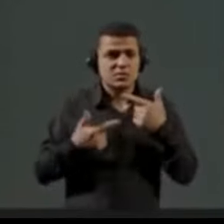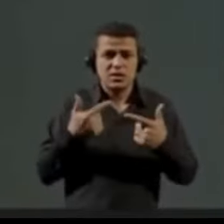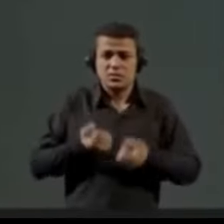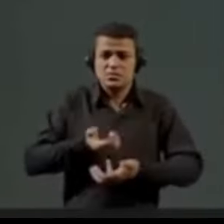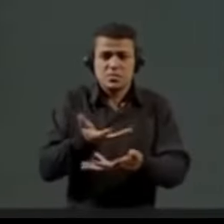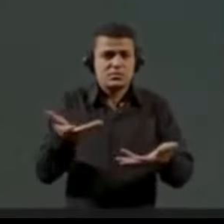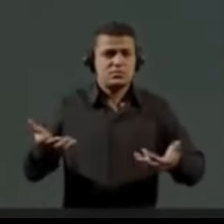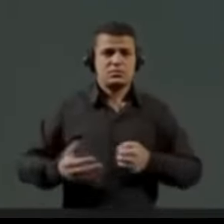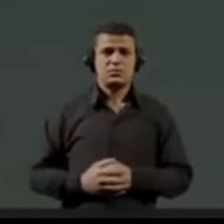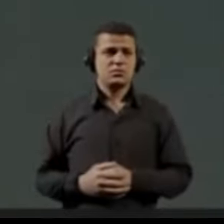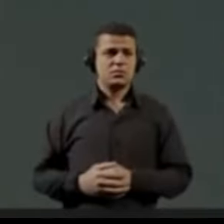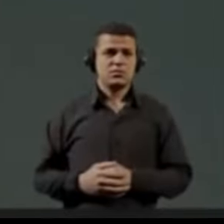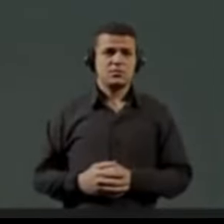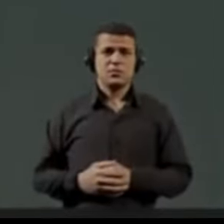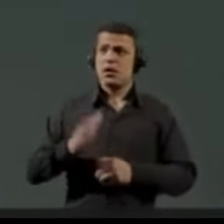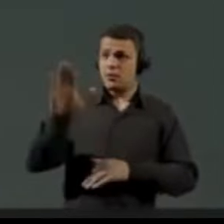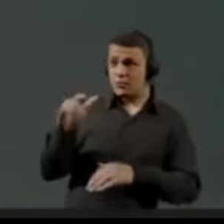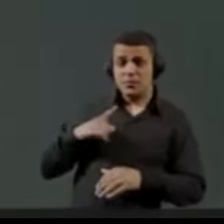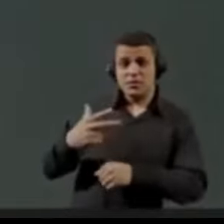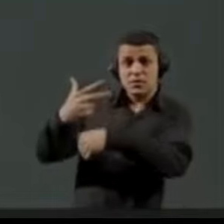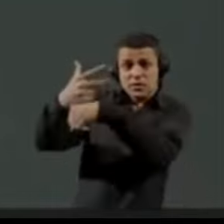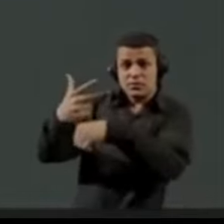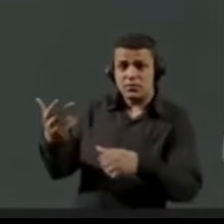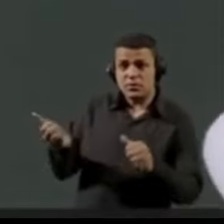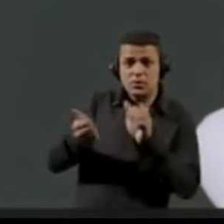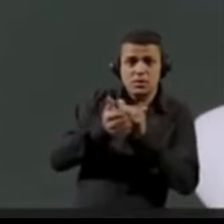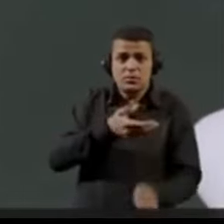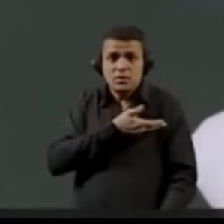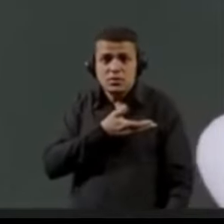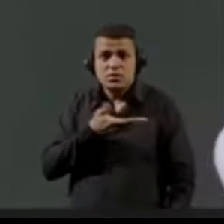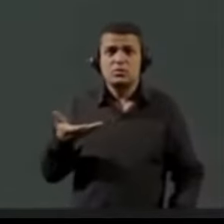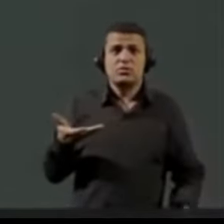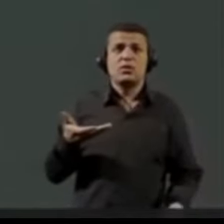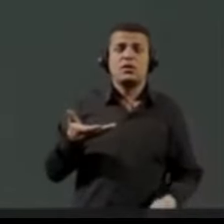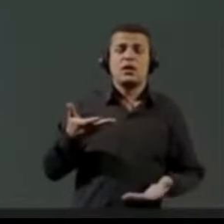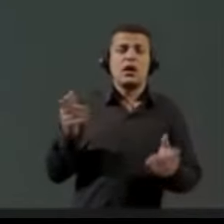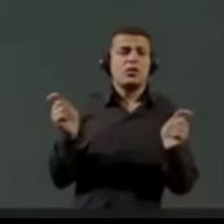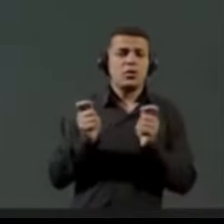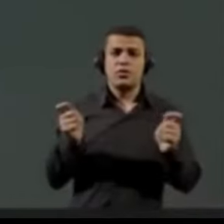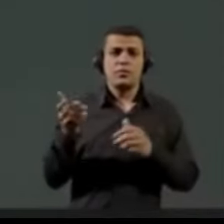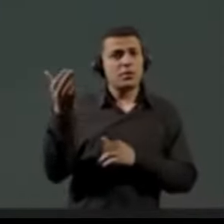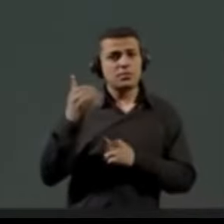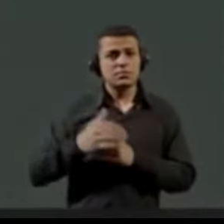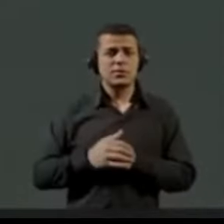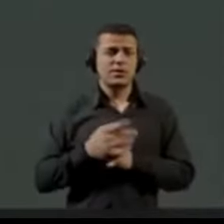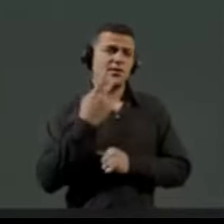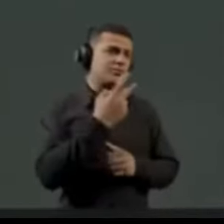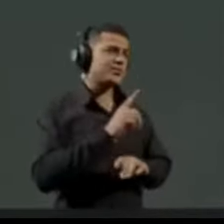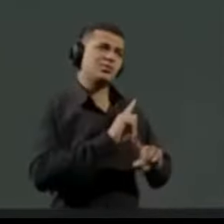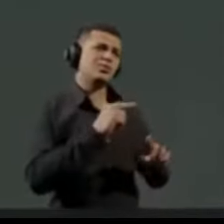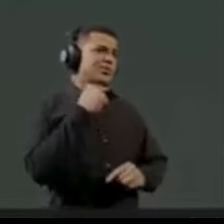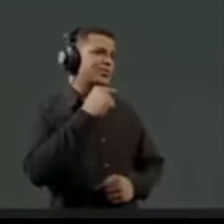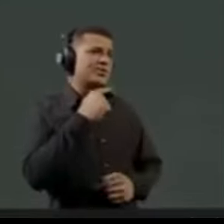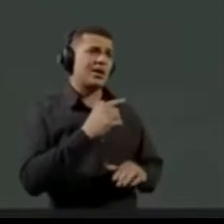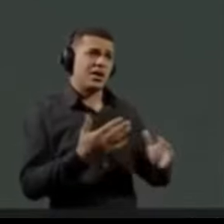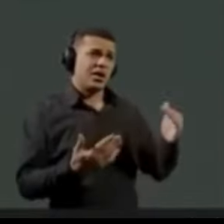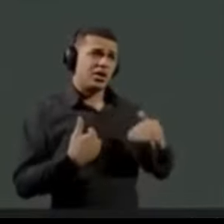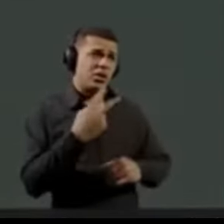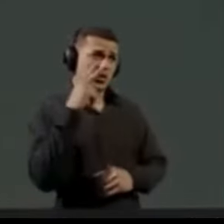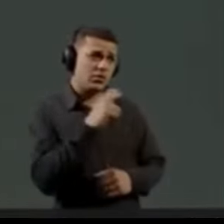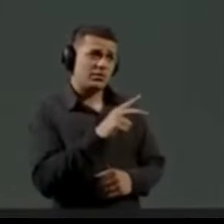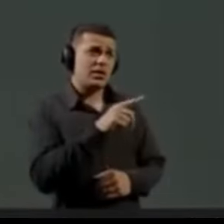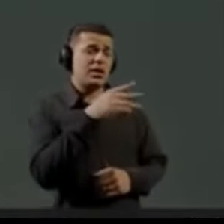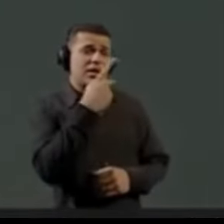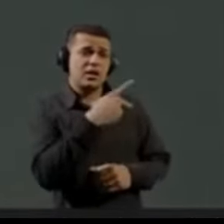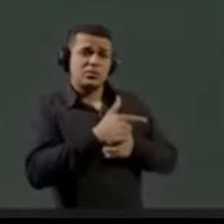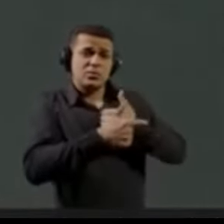se expressar. E eu falei, vamos gravar um vídeo para os nossos amigos que te adoram. E ele me falou, não, Carolina, eu vi que a